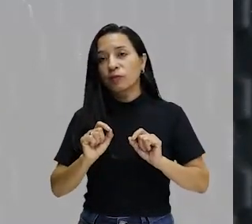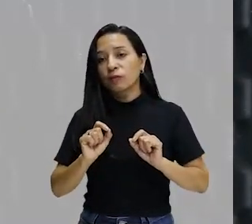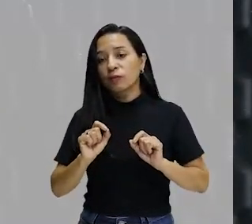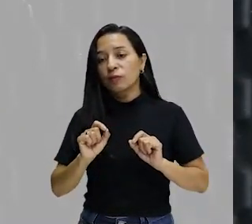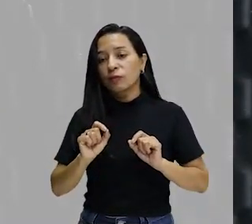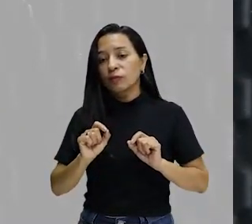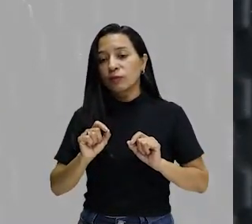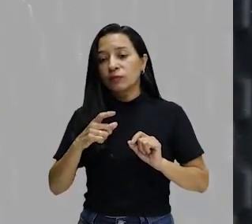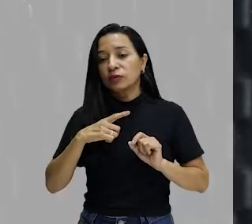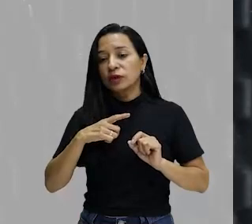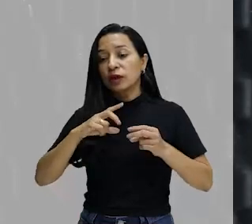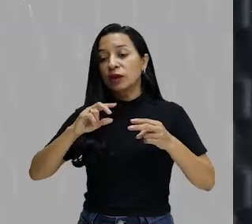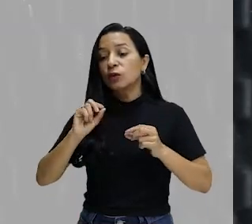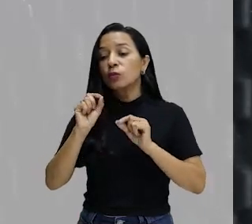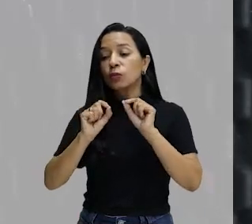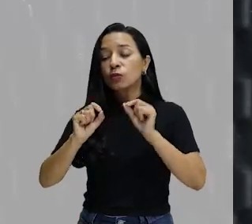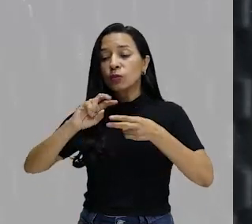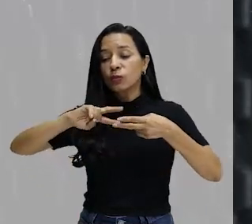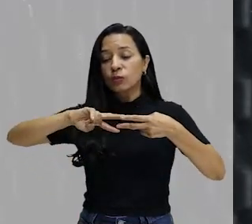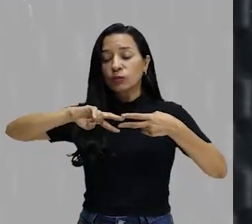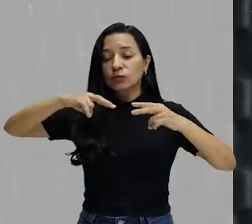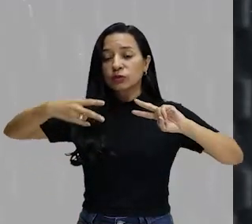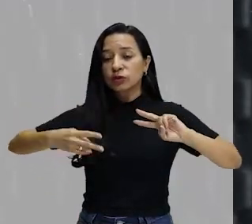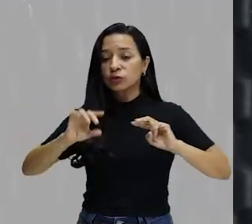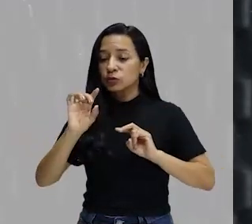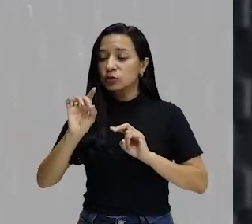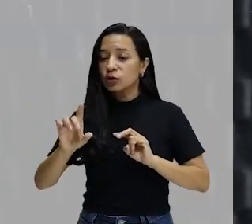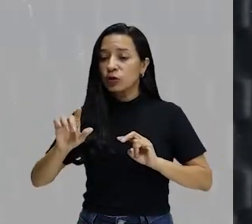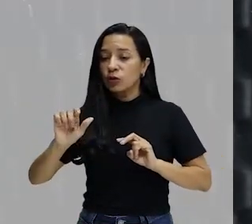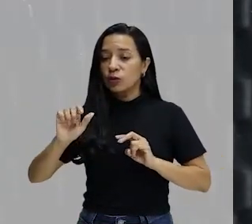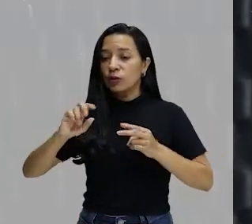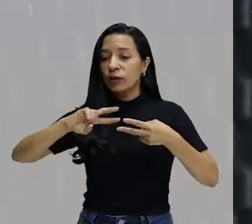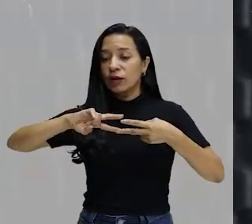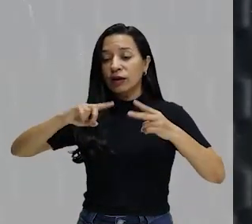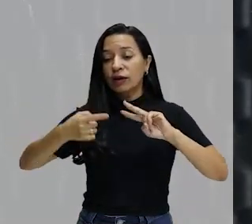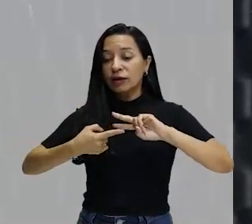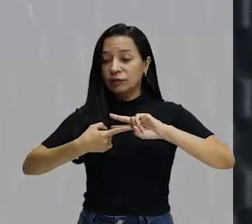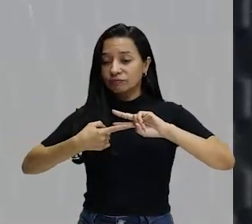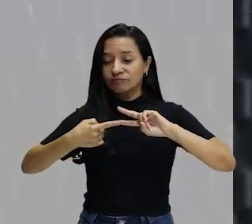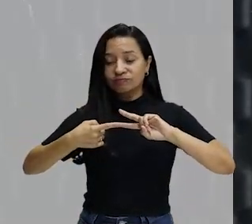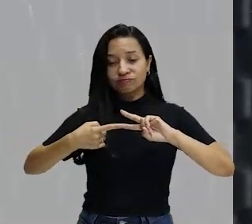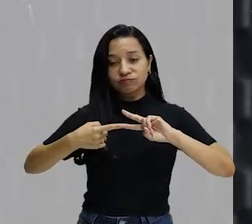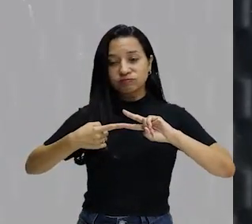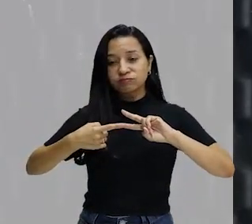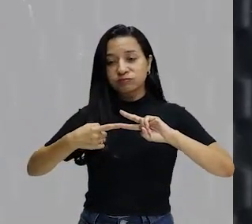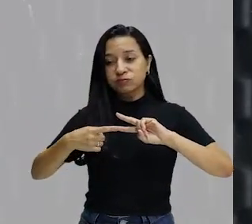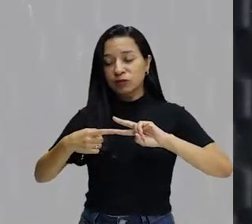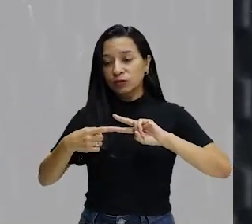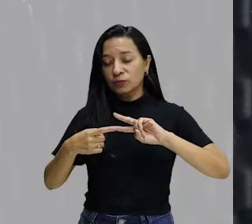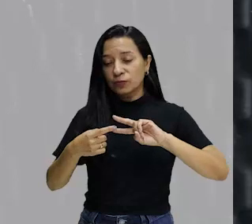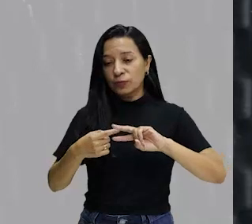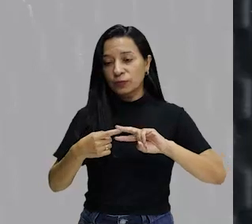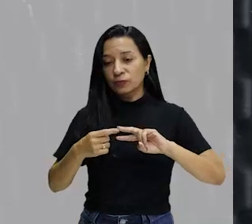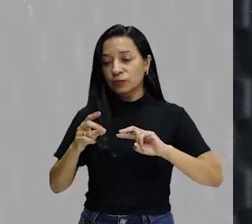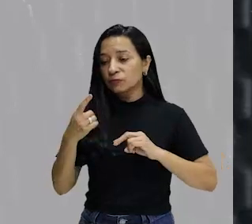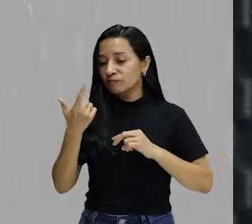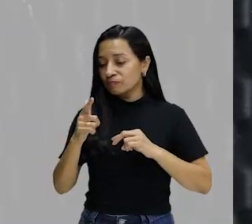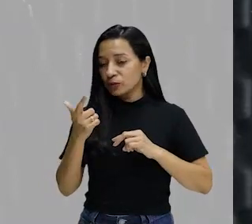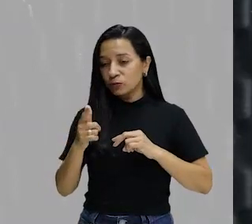possui como genótipo apenas alelos recessivos, ou seja, não tem nenhum alelo dominante